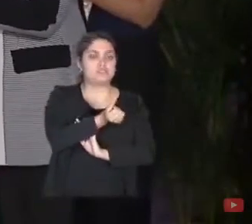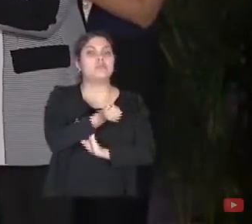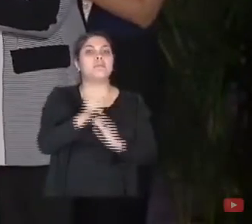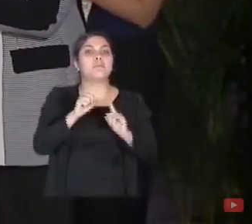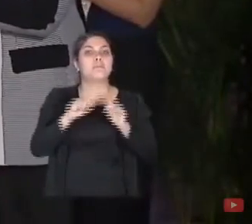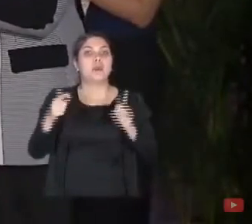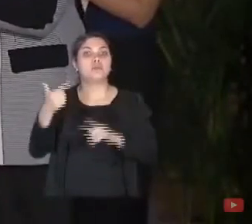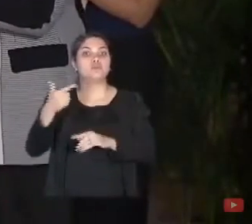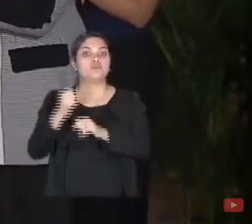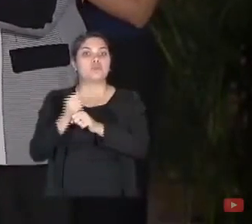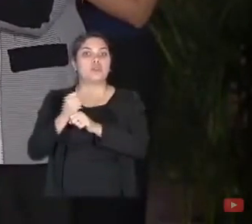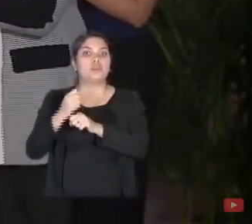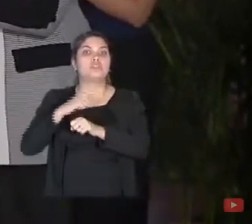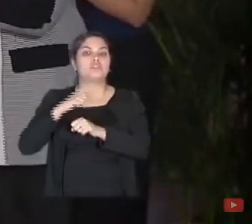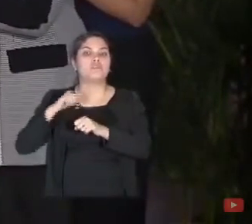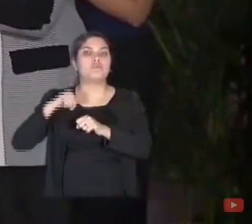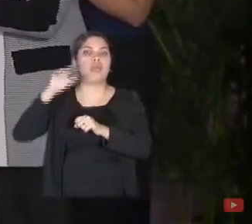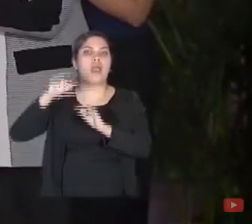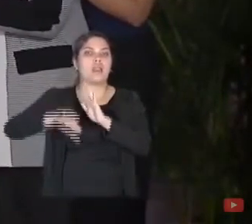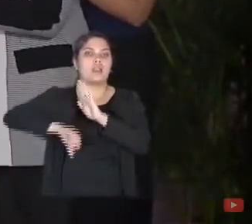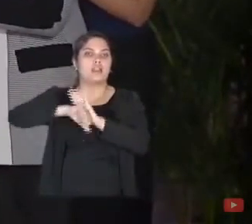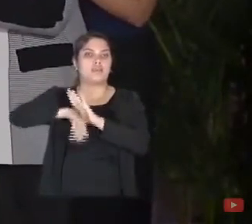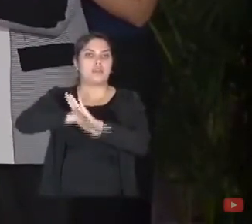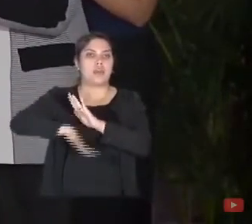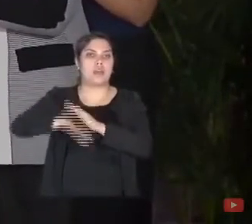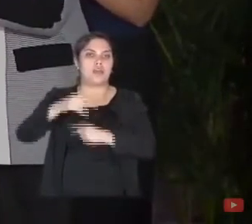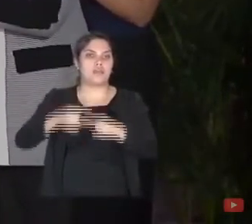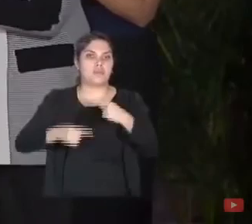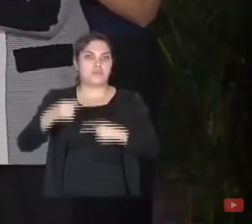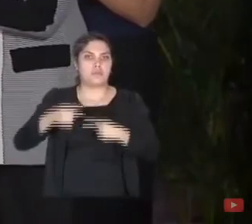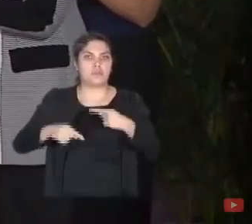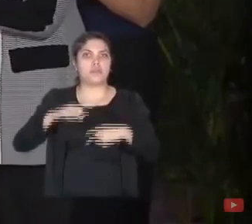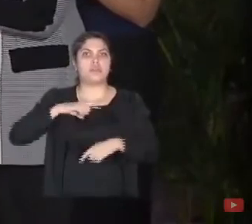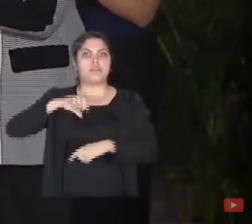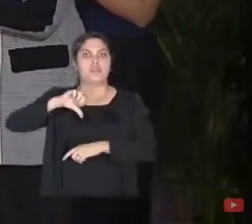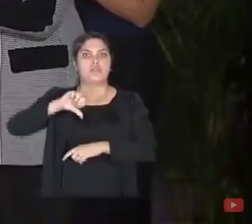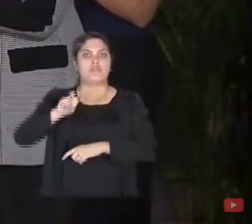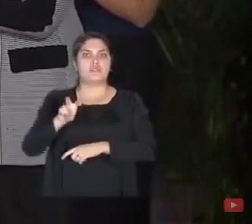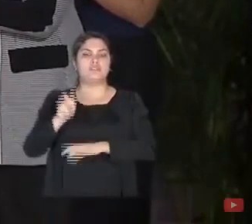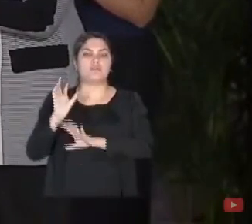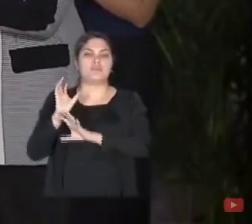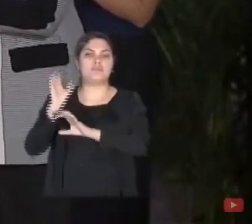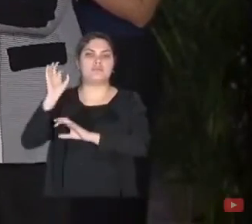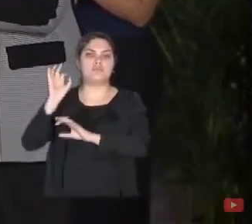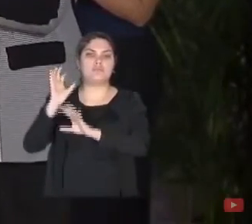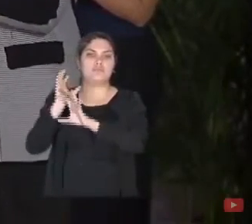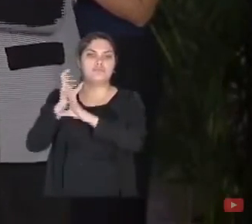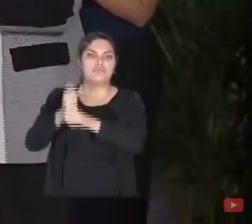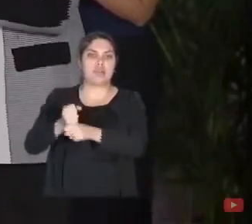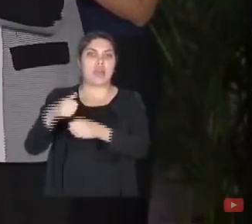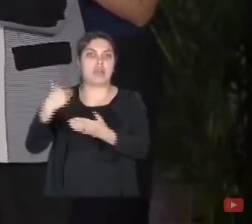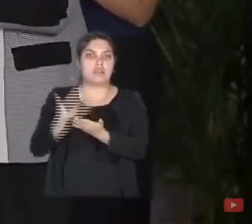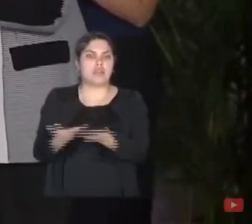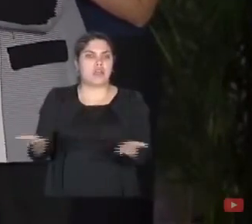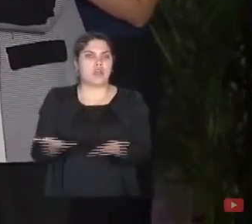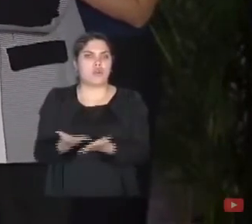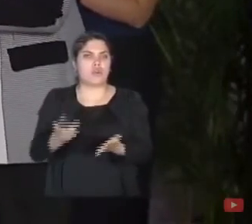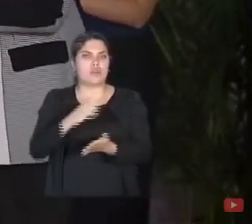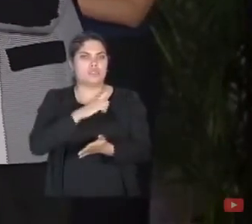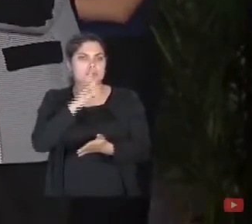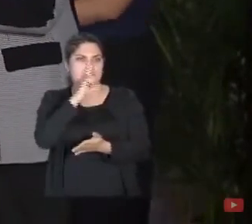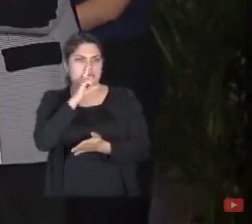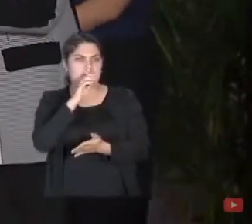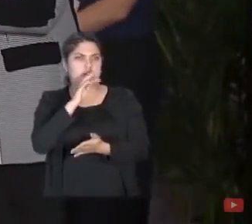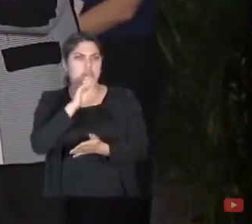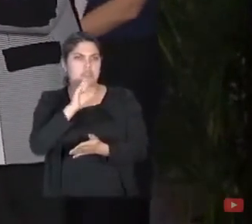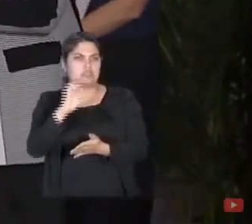o segundo ano com maior número de crimes políticos. Foram 95 contabilizados até agora. Não houve uma falha do